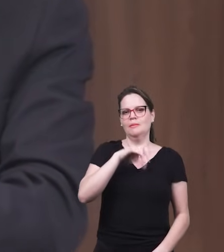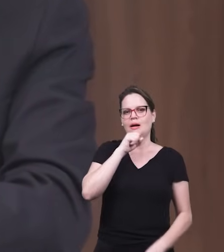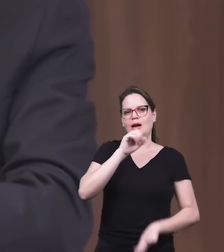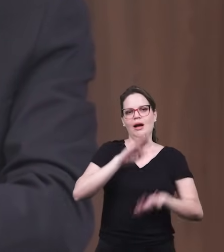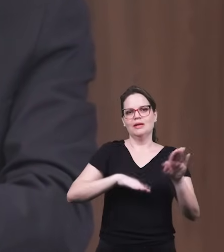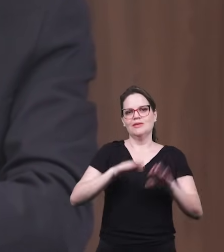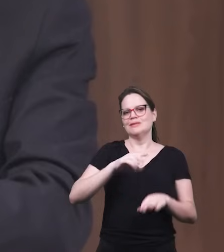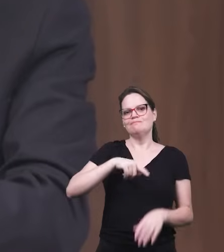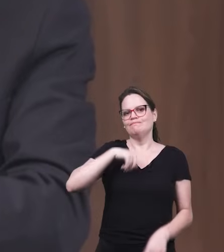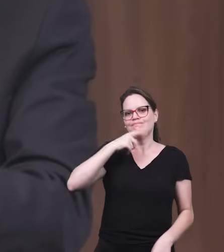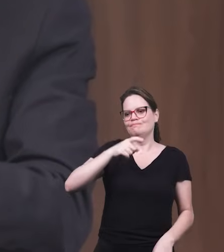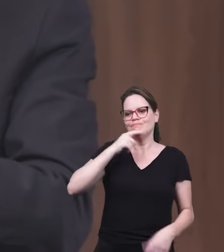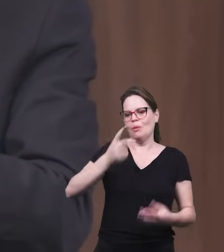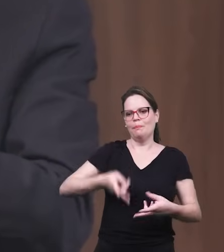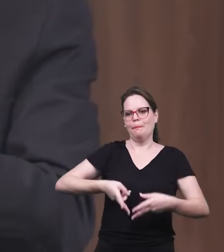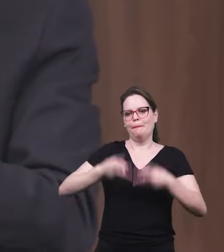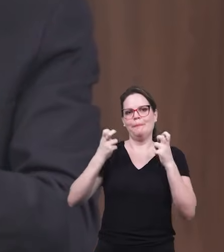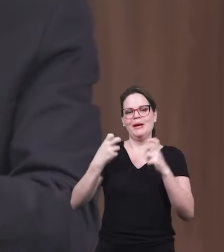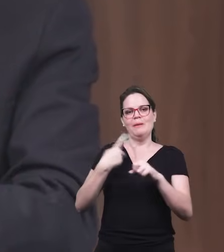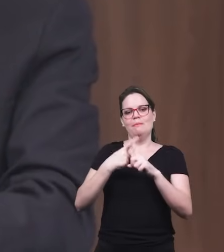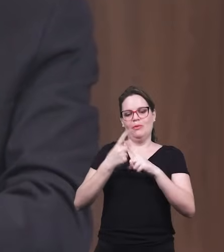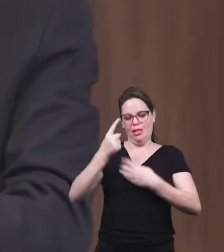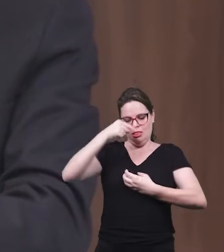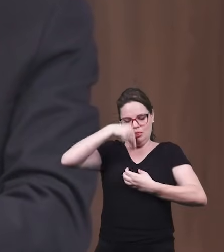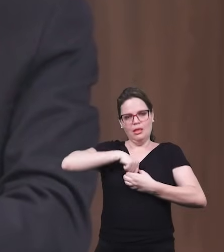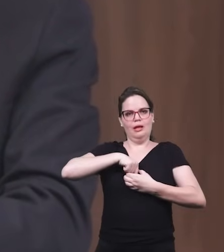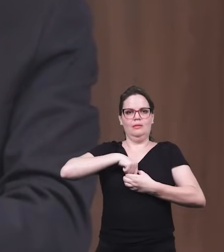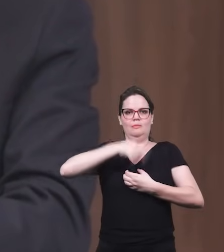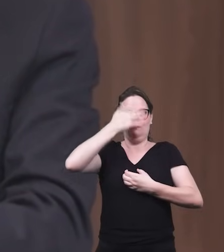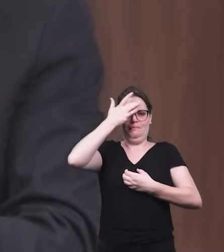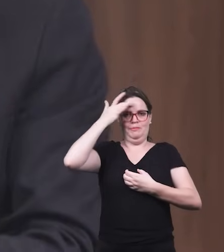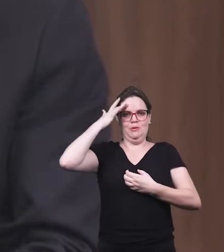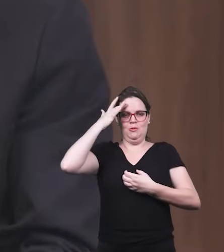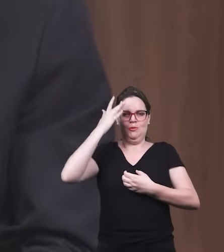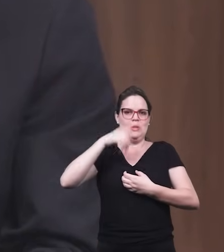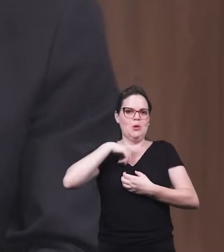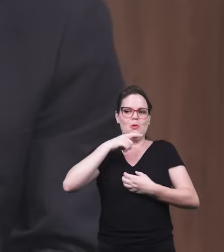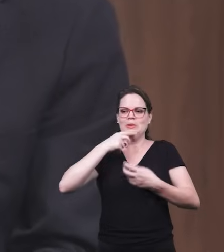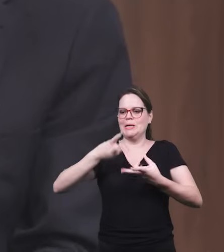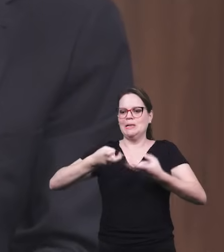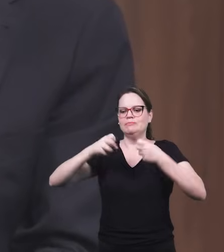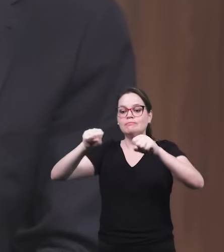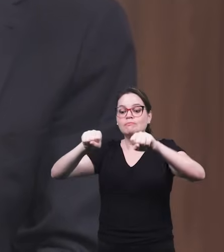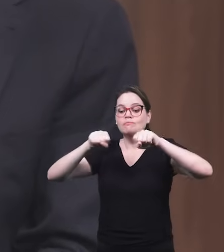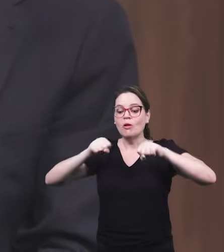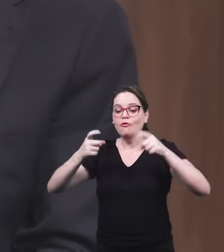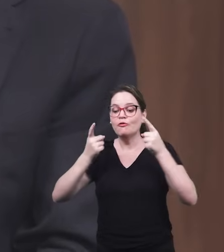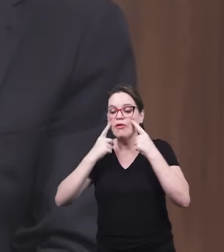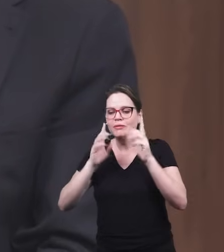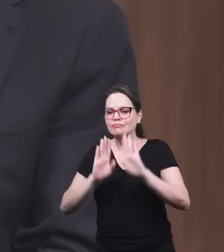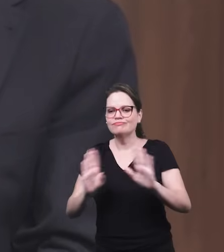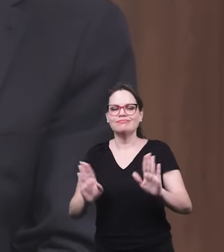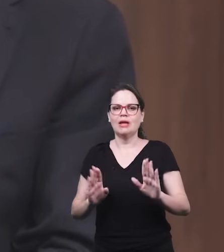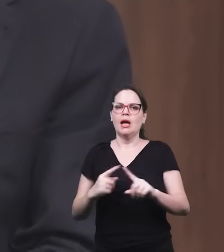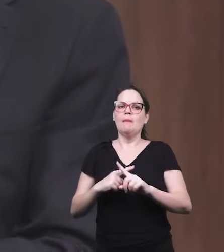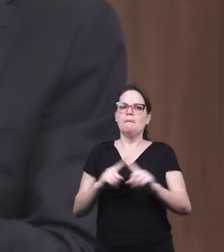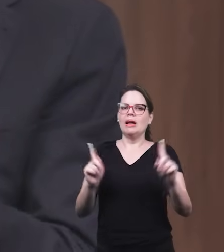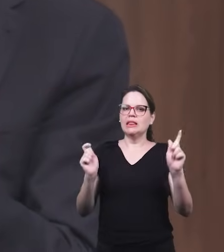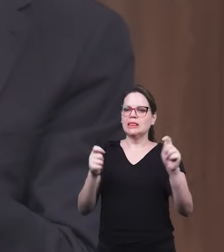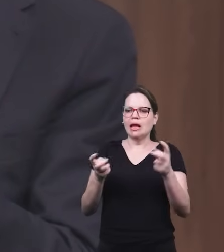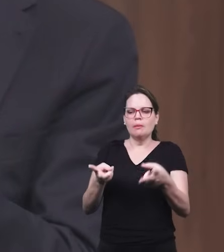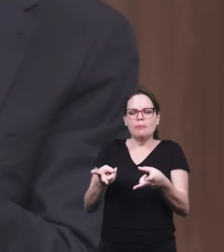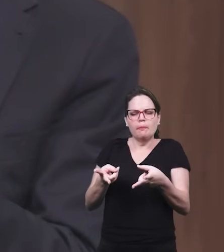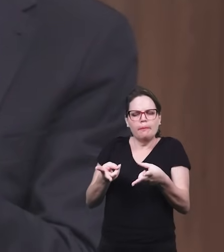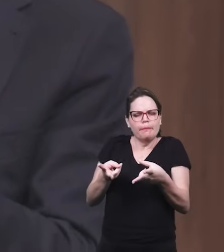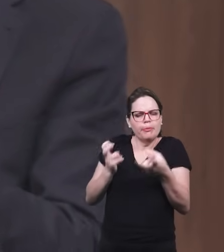alguma coisa, porque é algo muito intrínseco. Mas, porém, sempre há sinais.